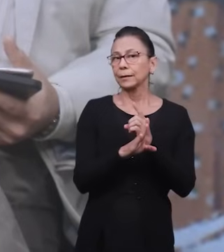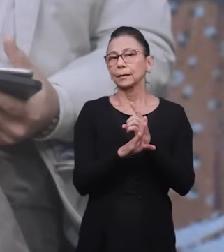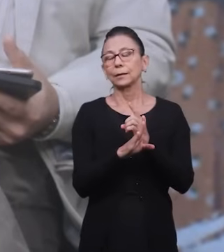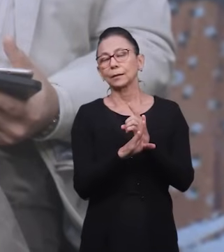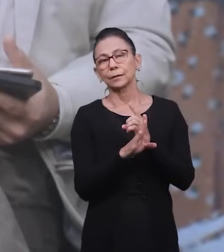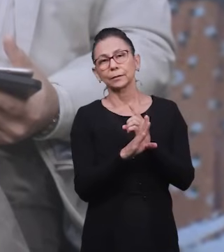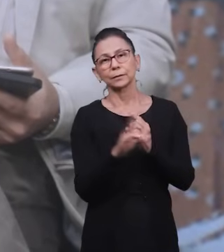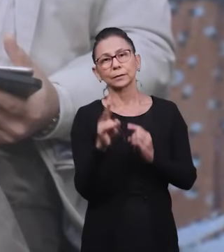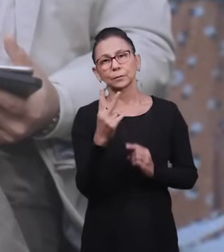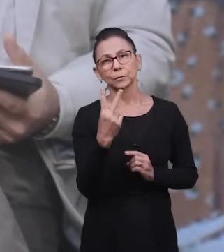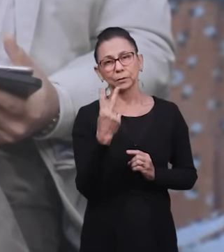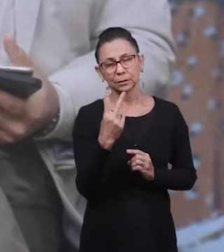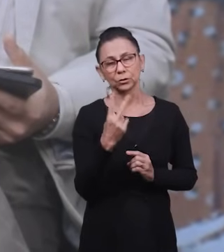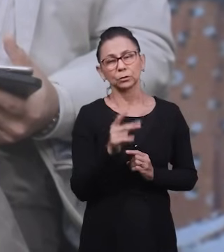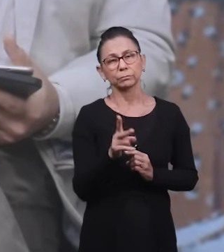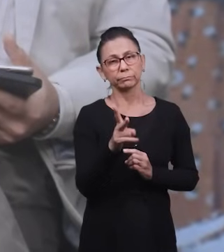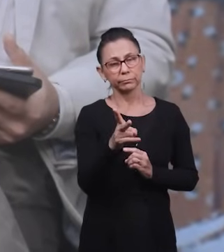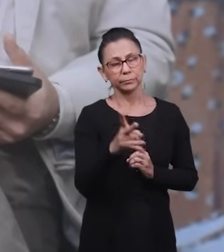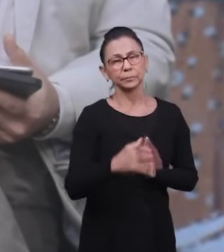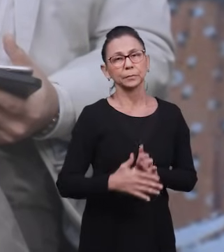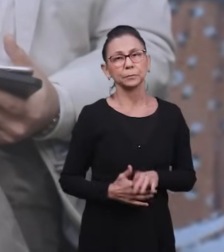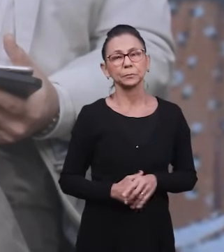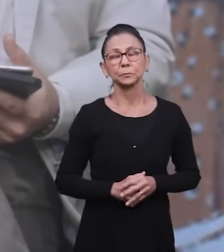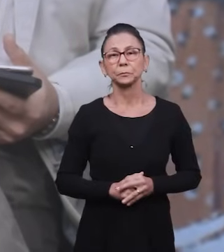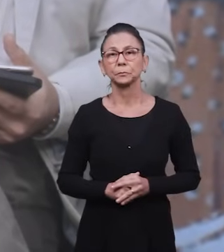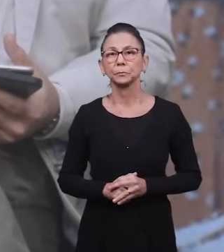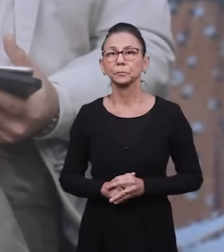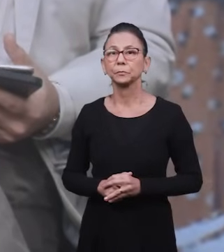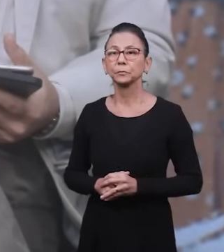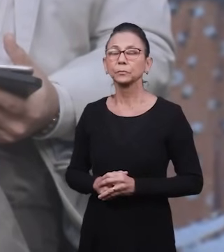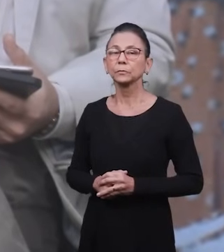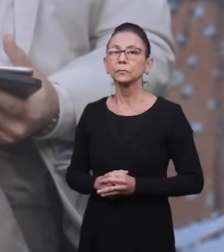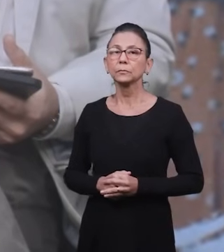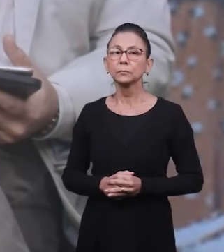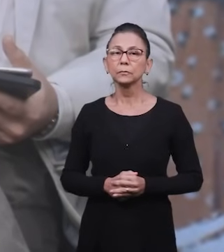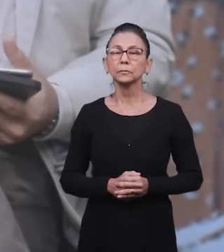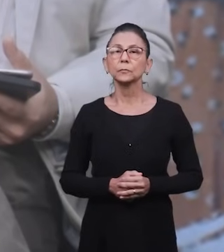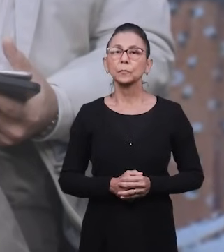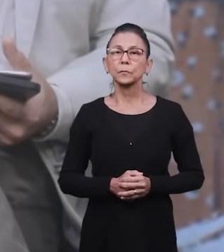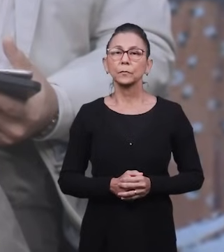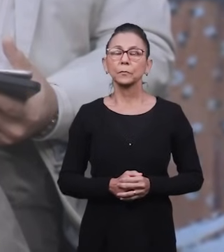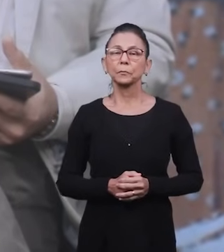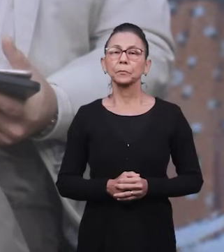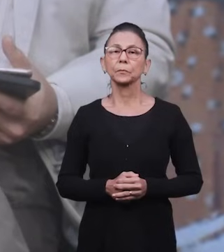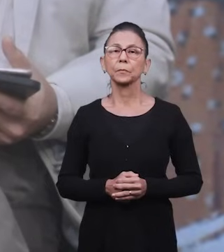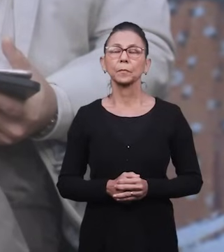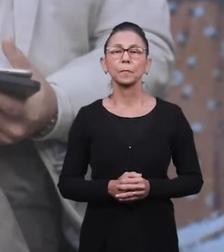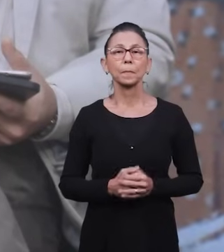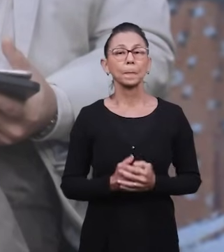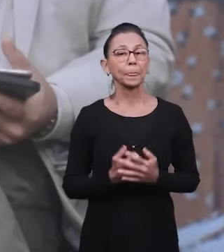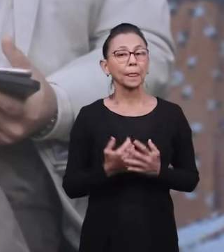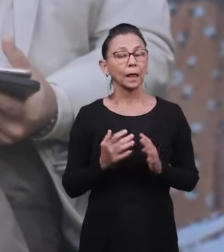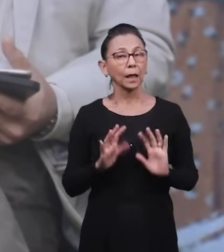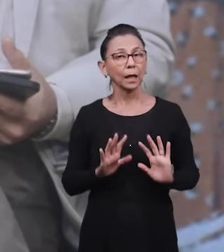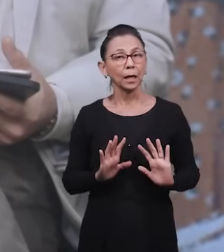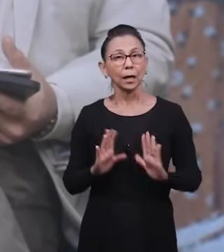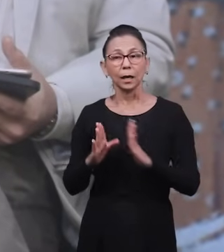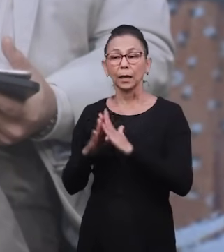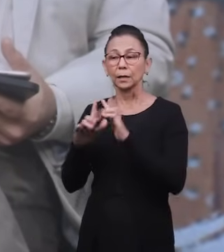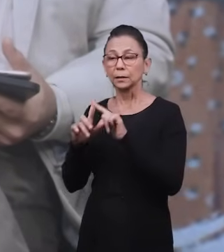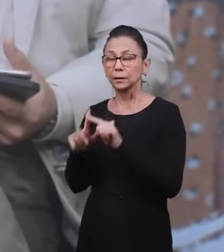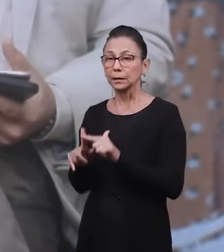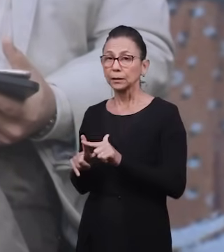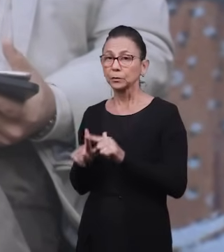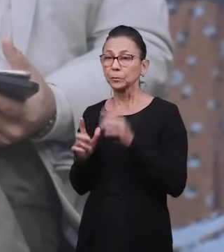termos de EBD, é o momento em que há um chamado de atenção à igreja para